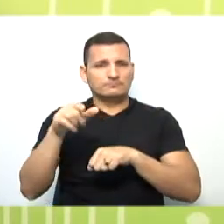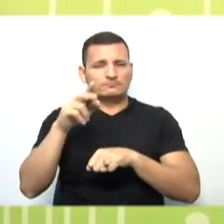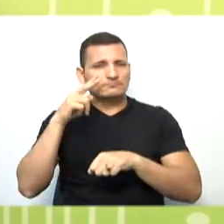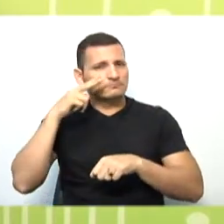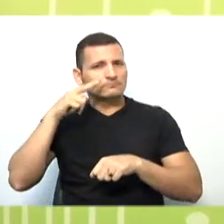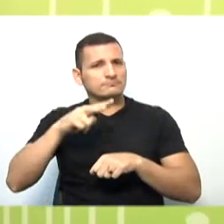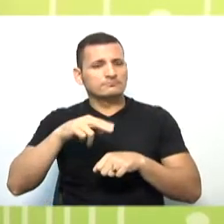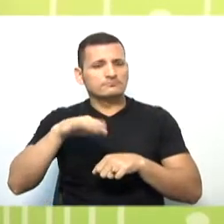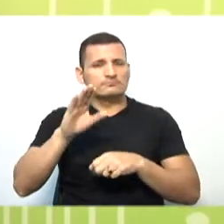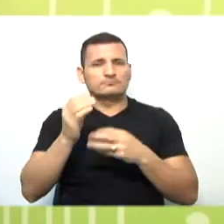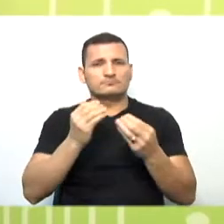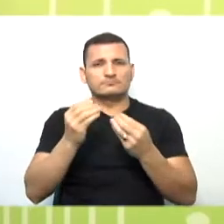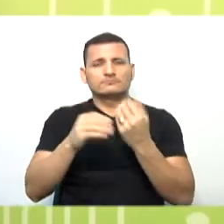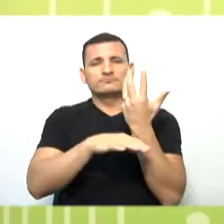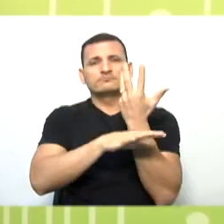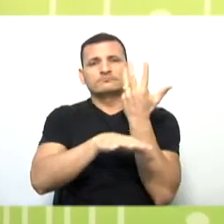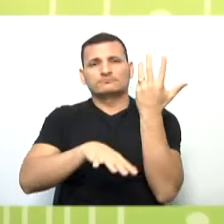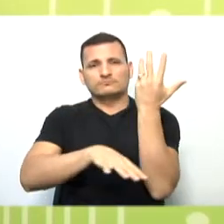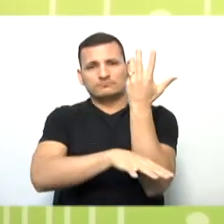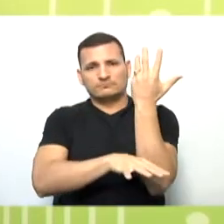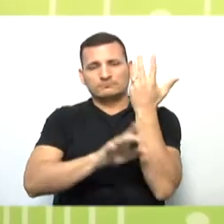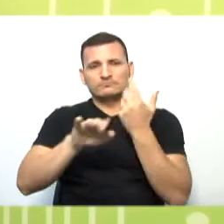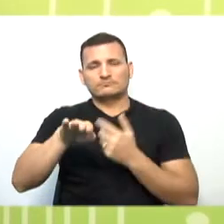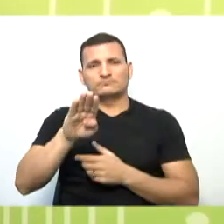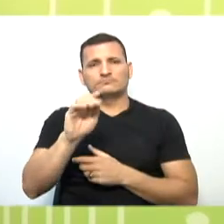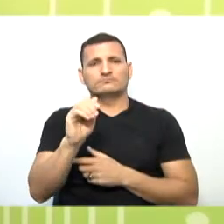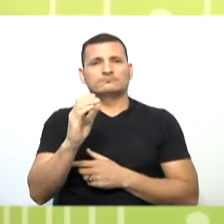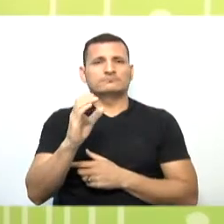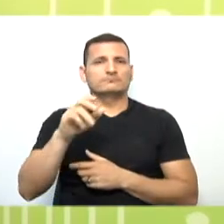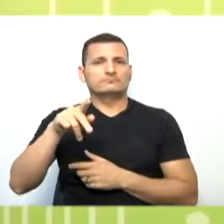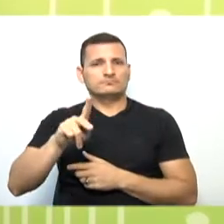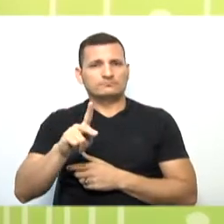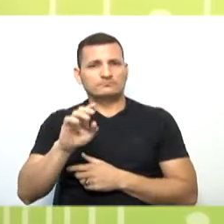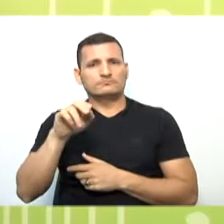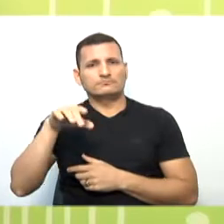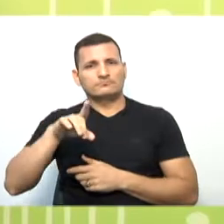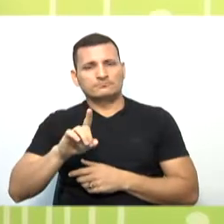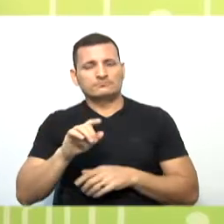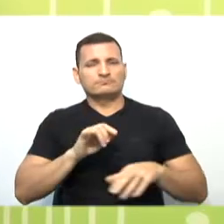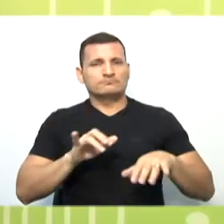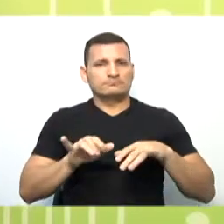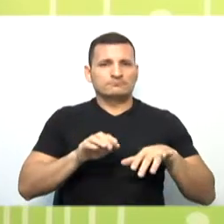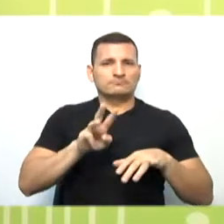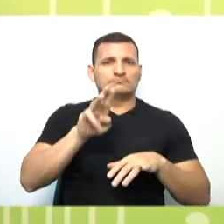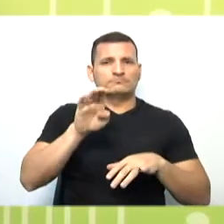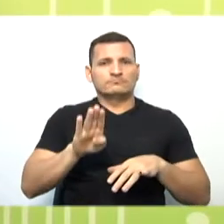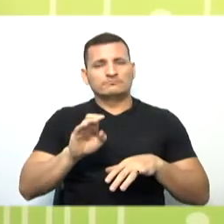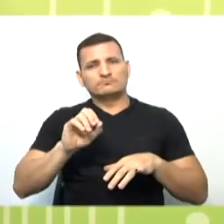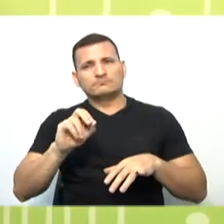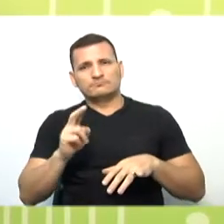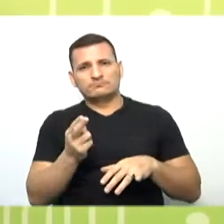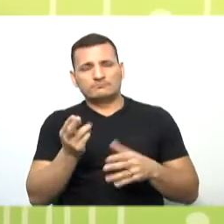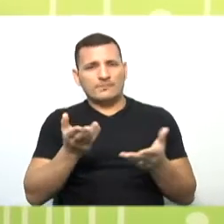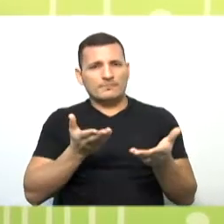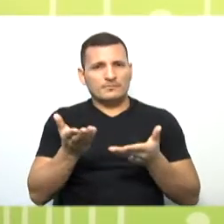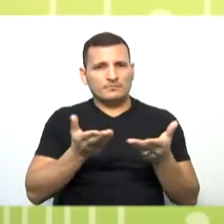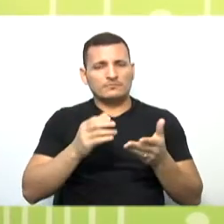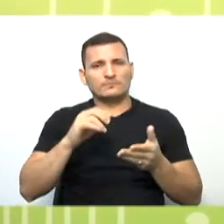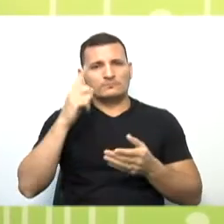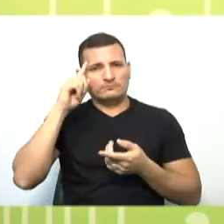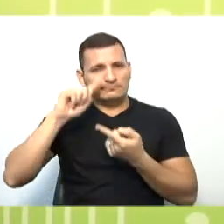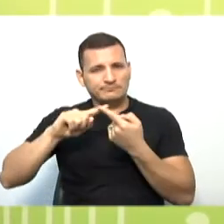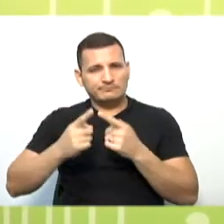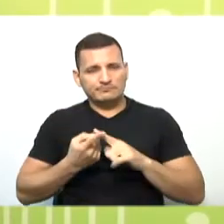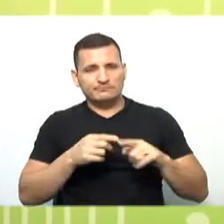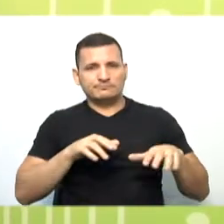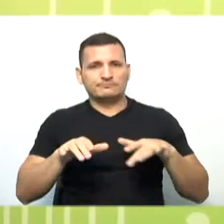essa parte de servidor, que é back-end em programação web ou aplicada, ou lógica de programação.